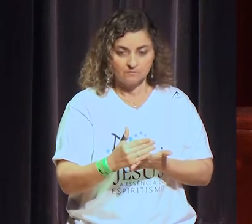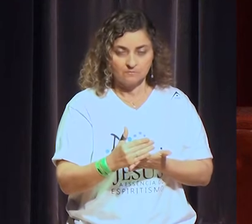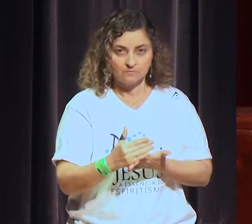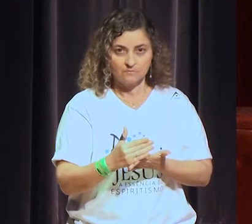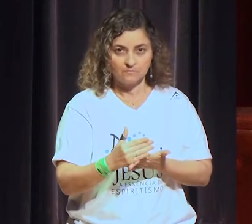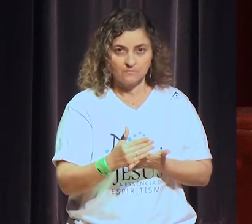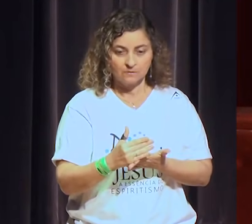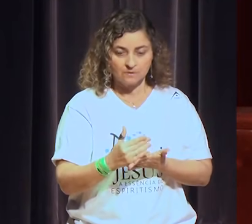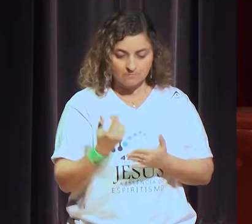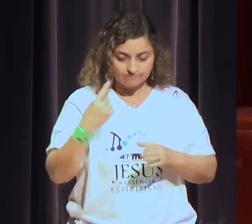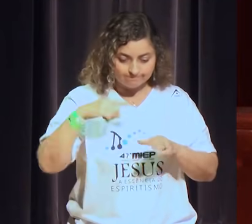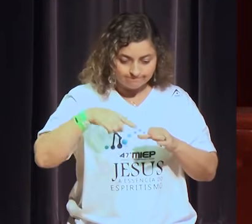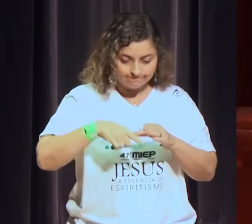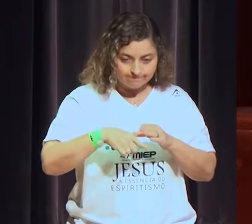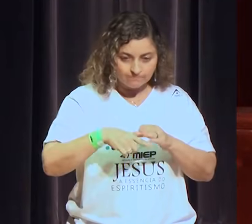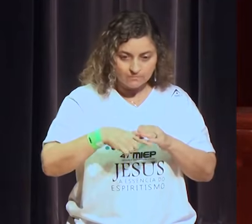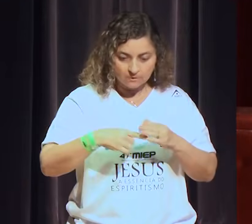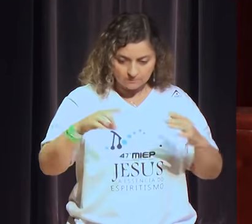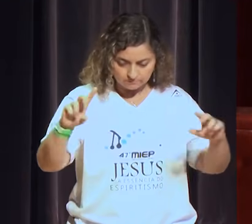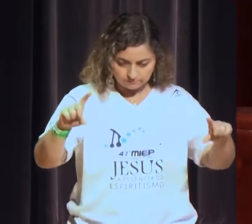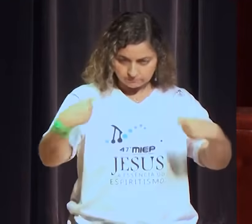sentidos.